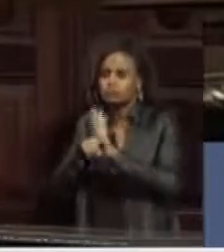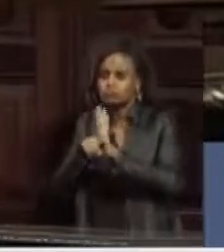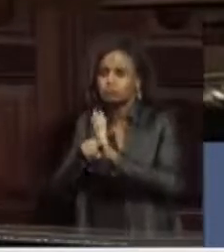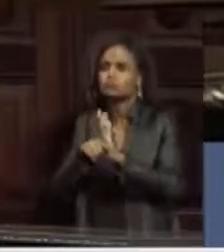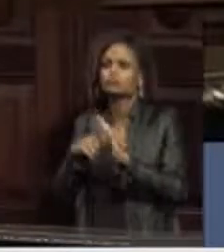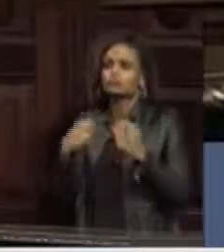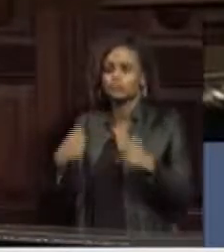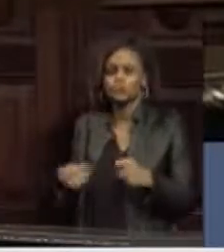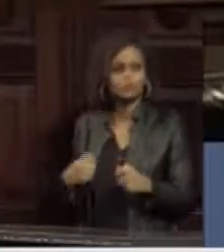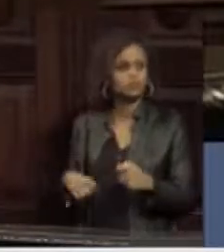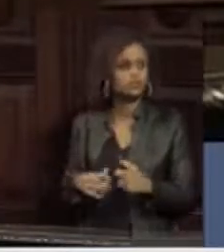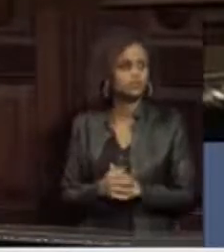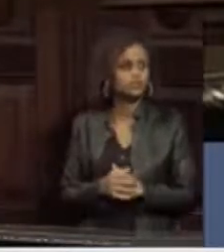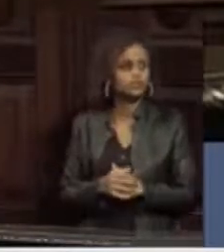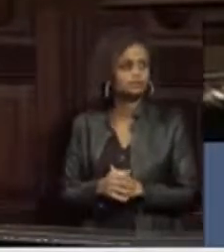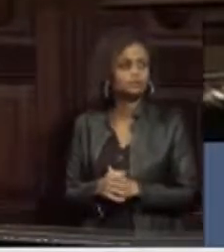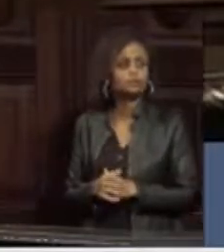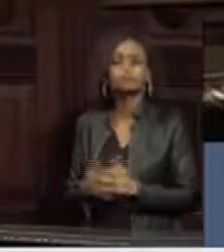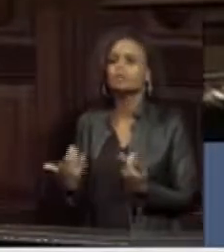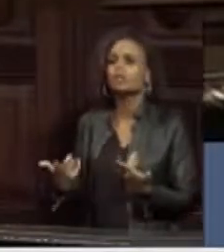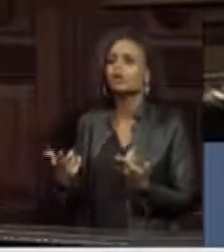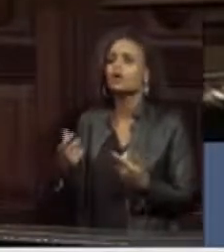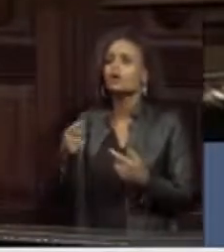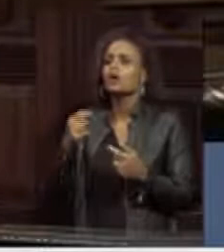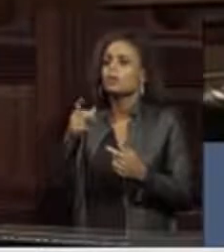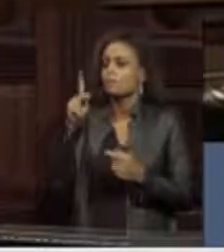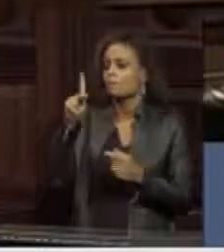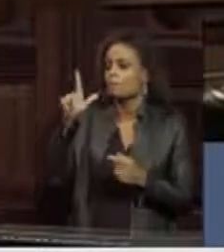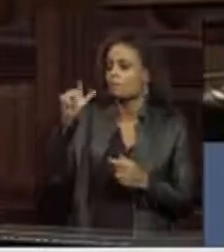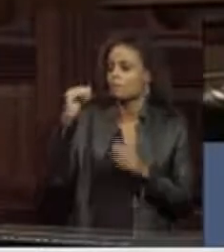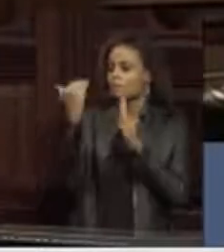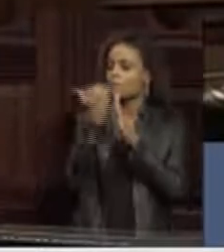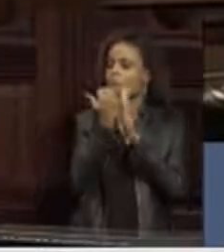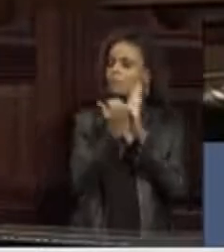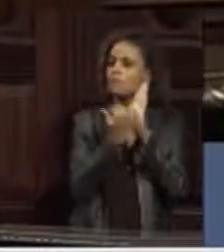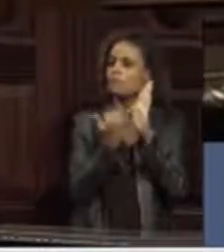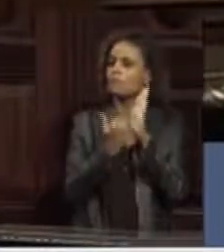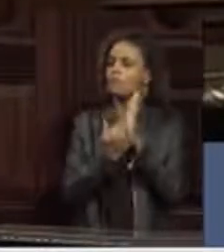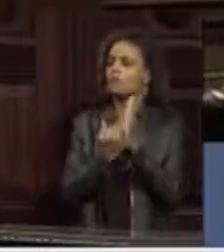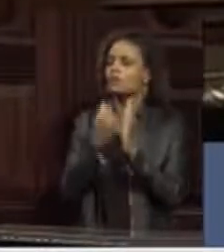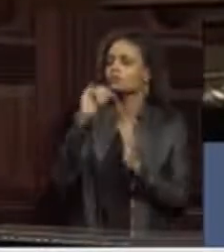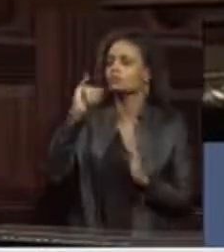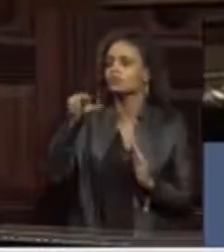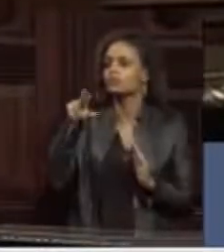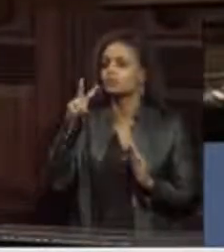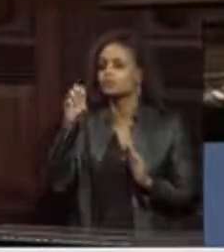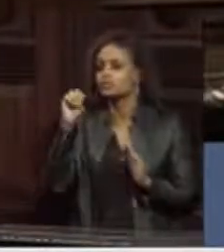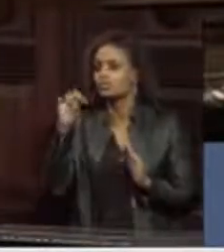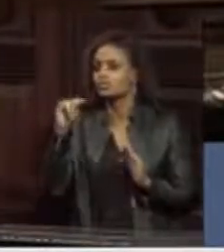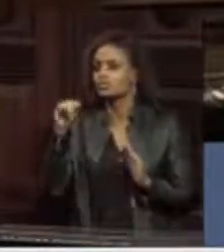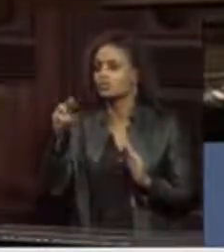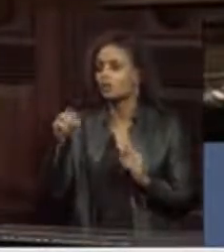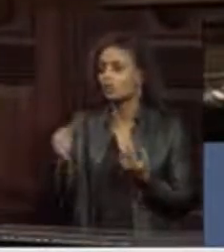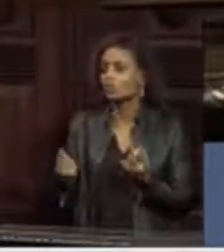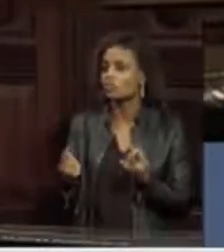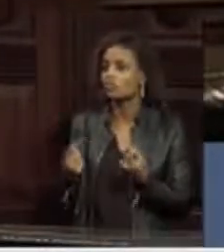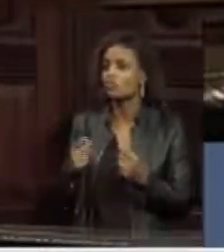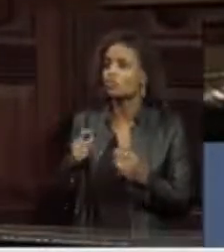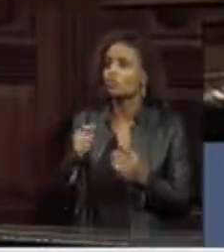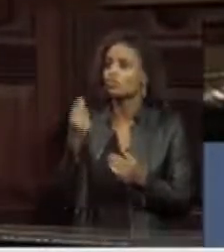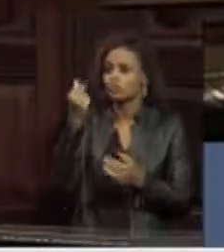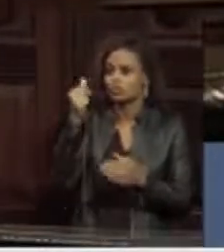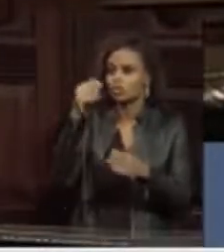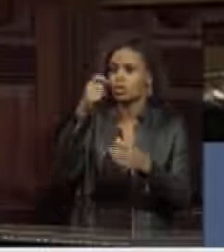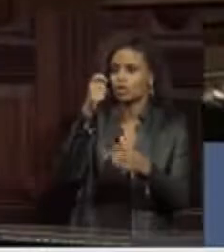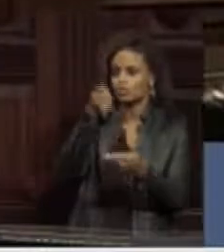apresentação. O plano de investimento, o tempo de recuperação, a